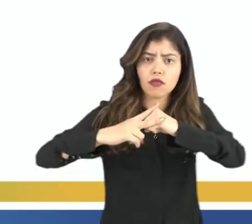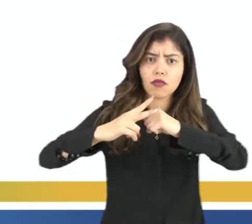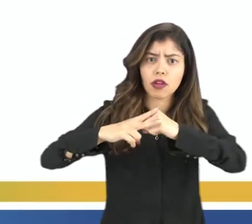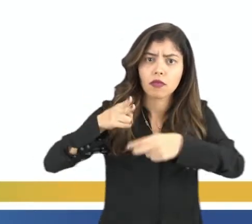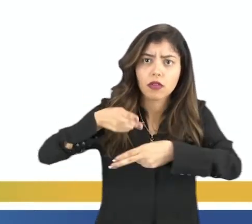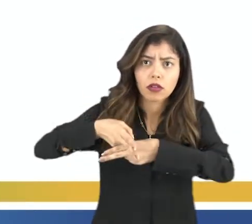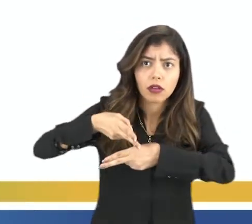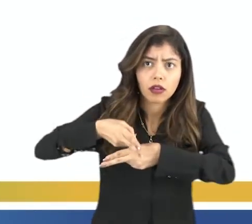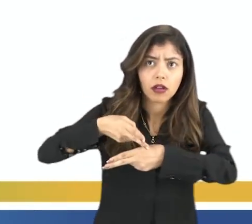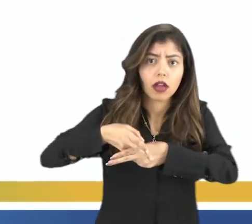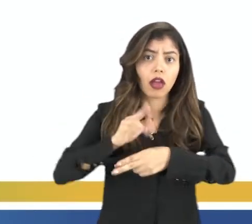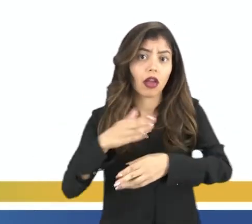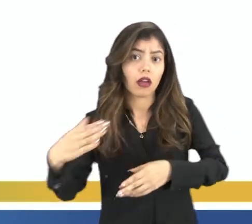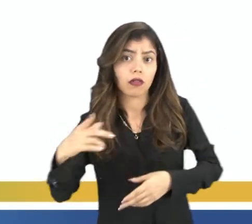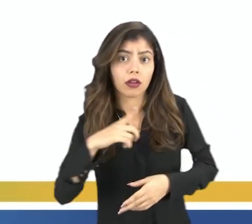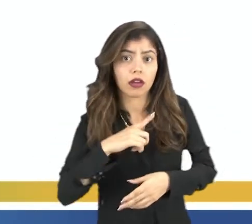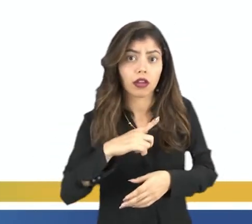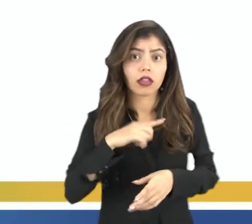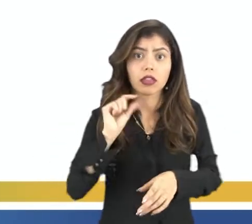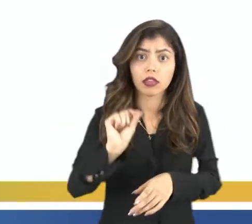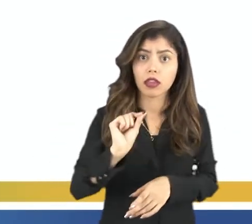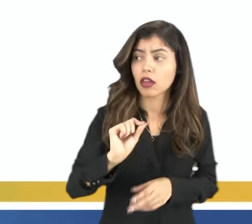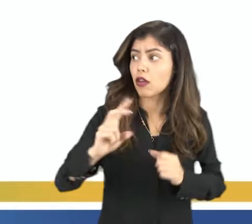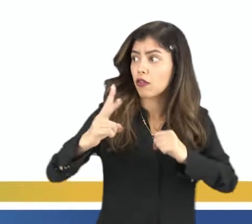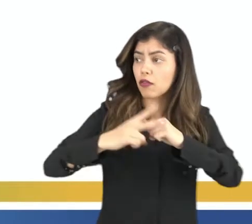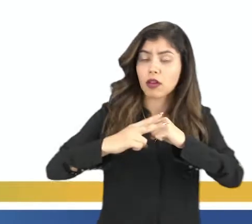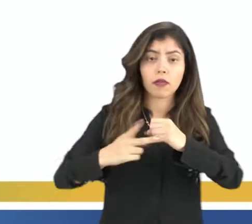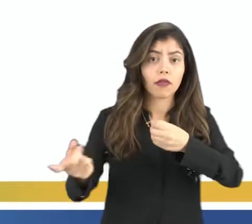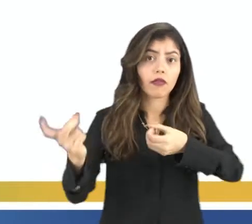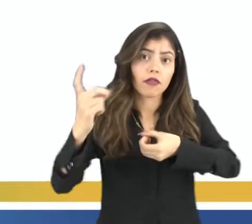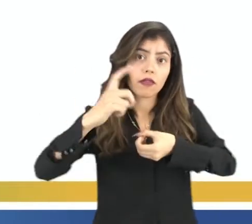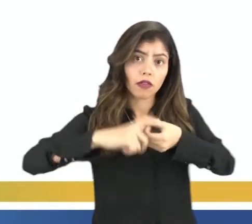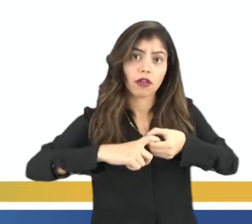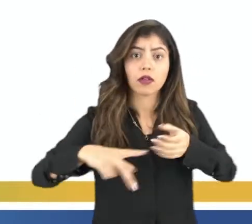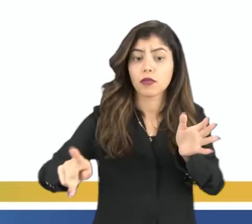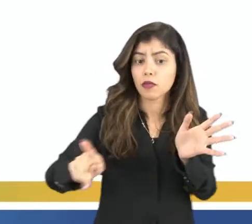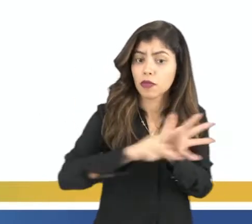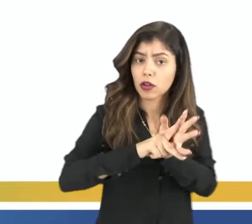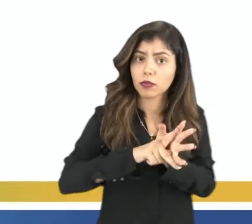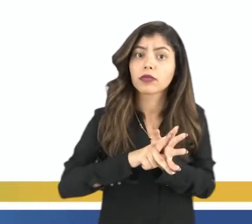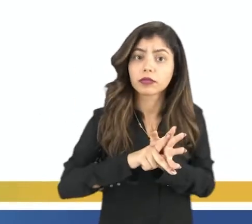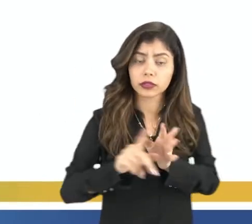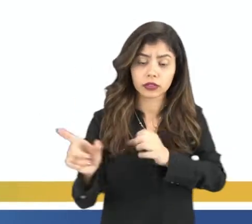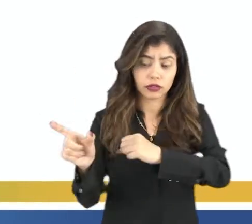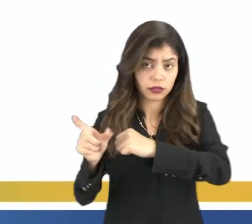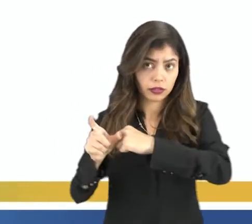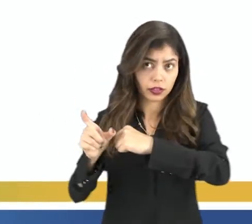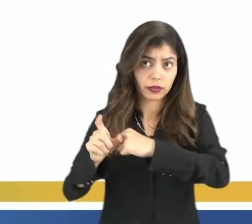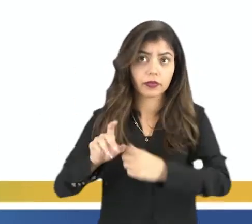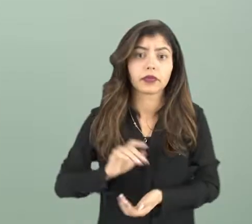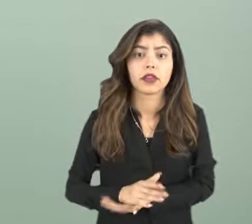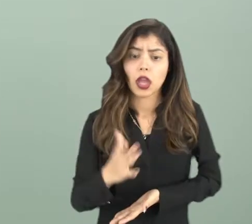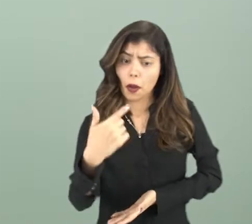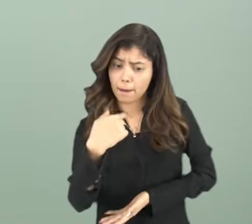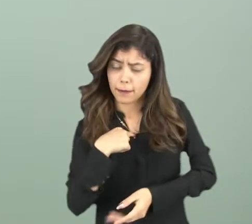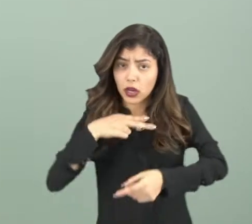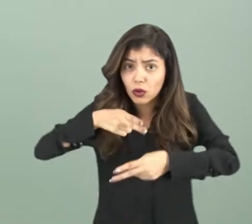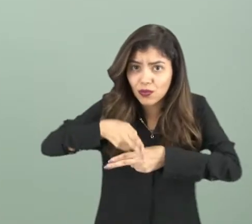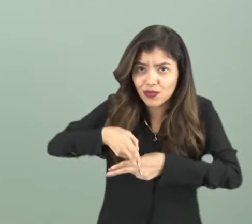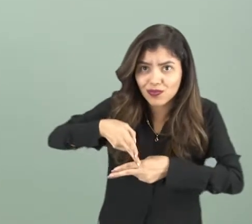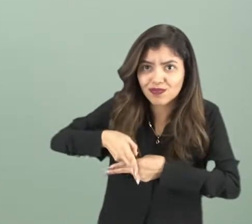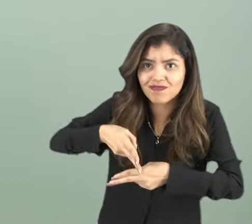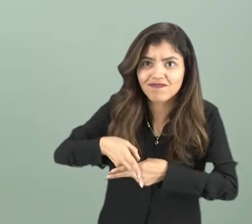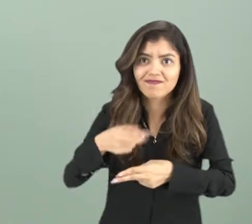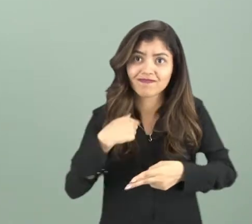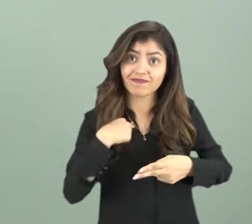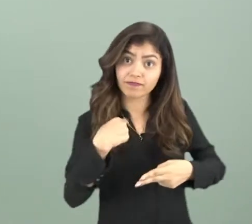cortar. É quando a ação do verbo volta para o próprio sujeito. Eu me cortei com a